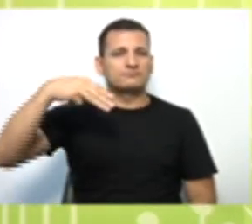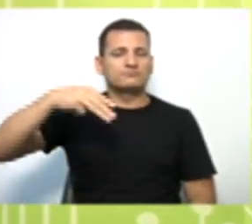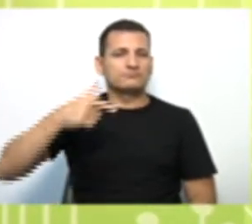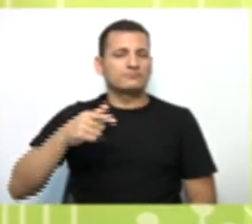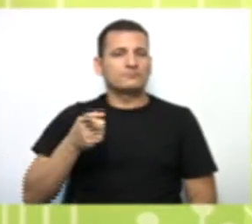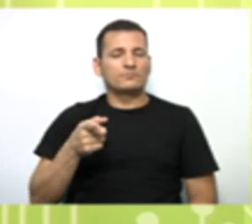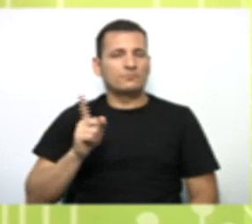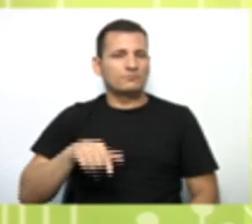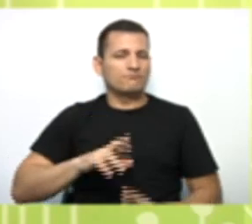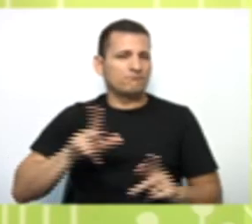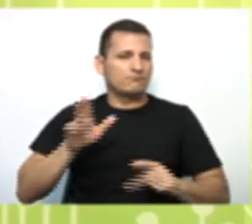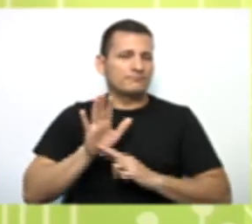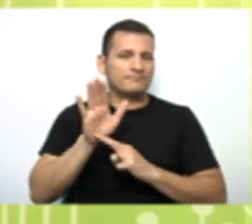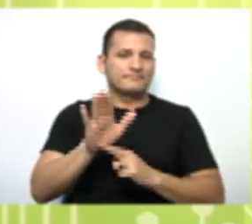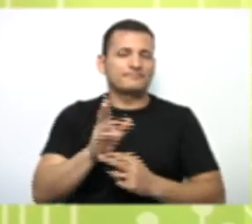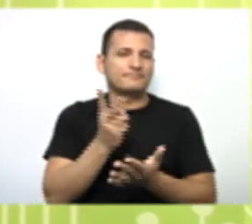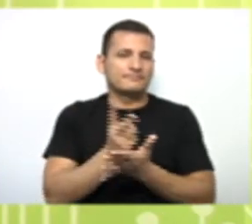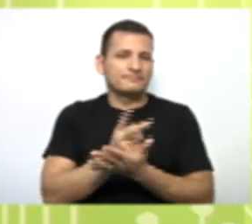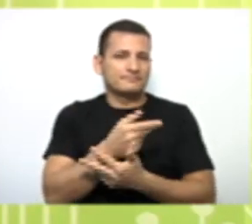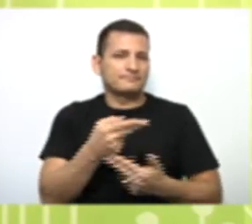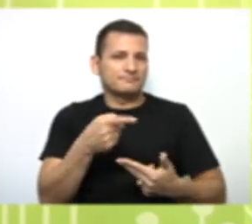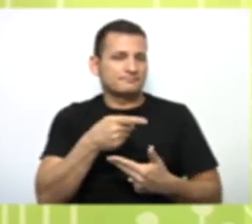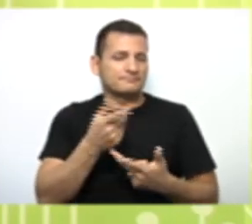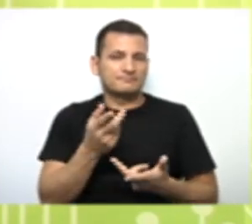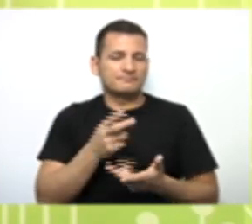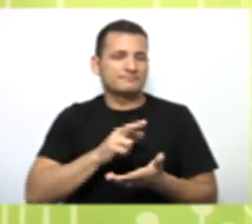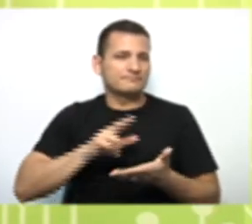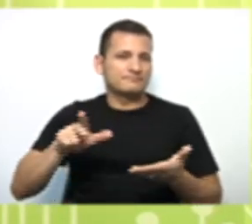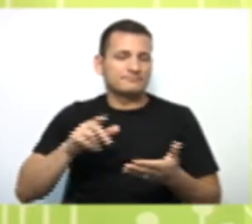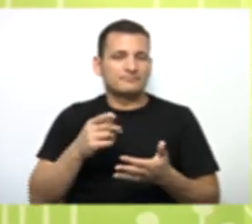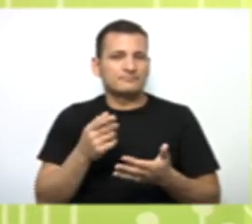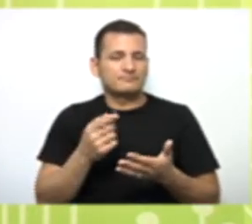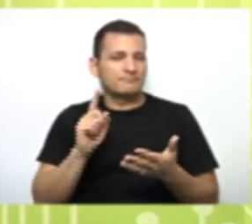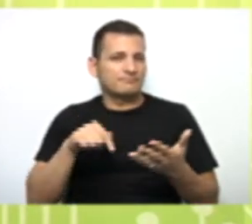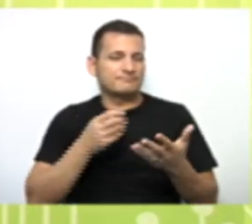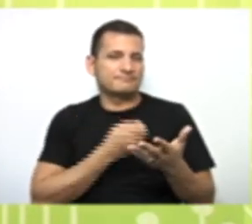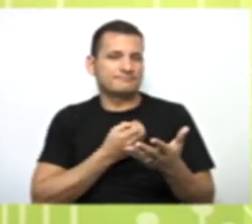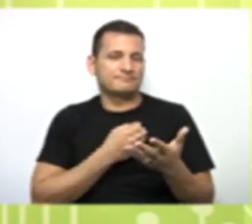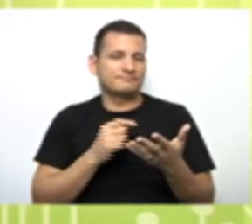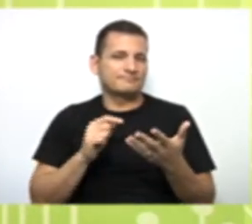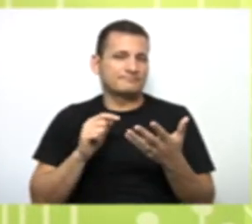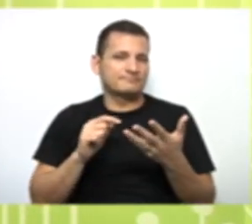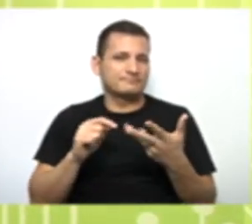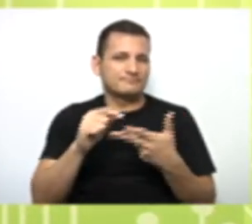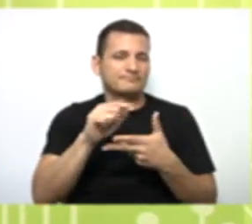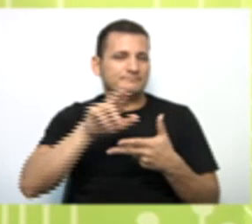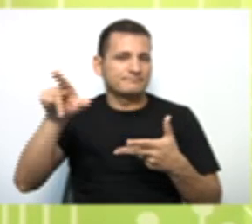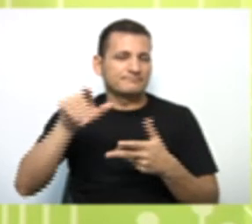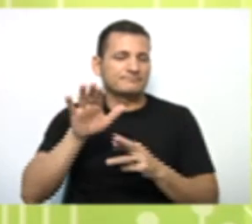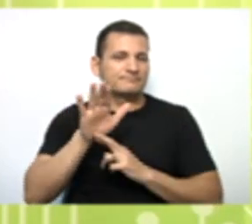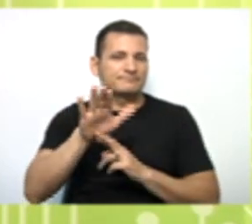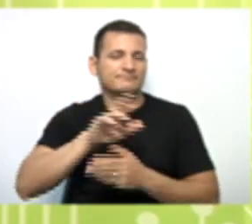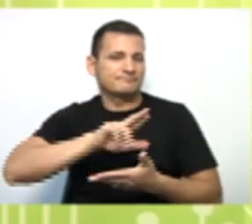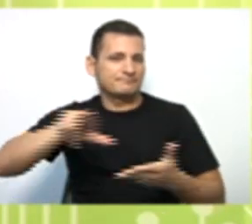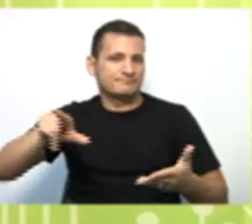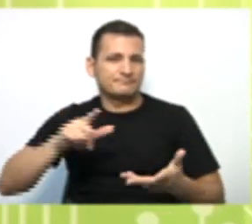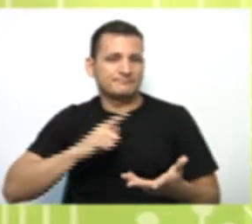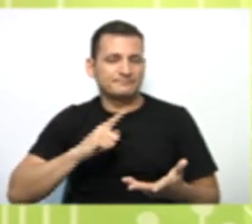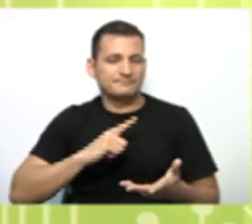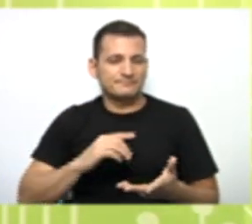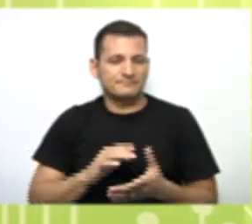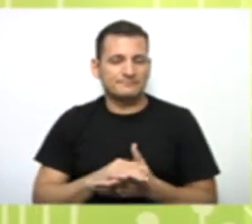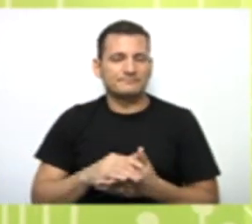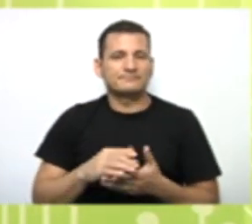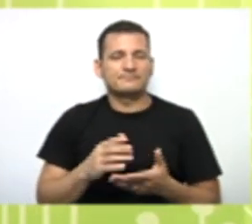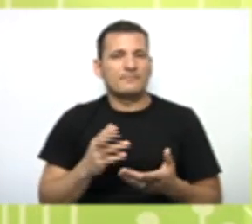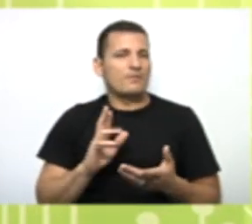apresentar a mesma coisa. É o que acontece com os números. A gente apresenta os números de maneira diferente. A gente conta de maneira diferente. Então,